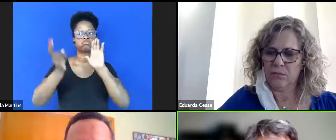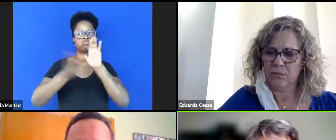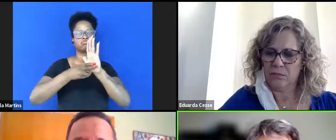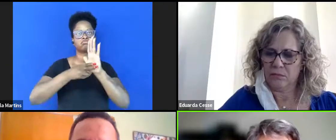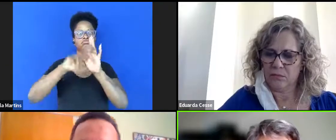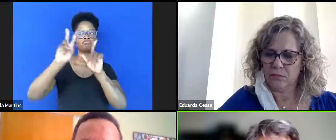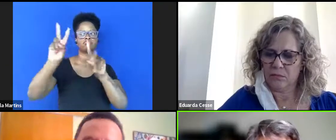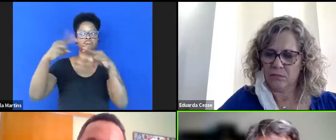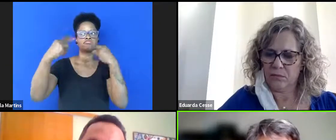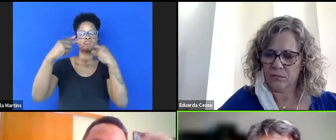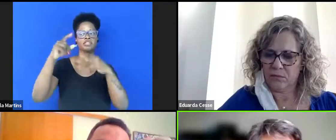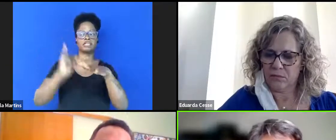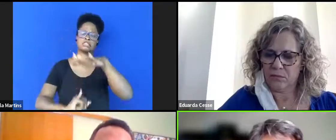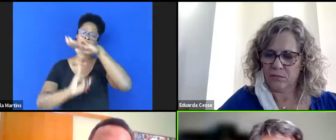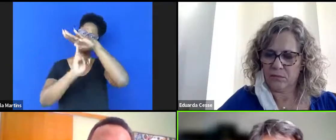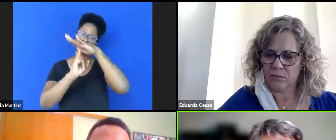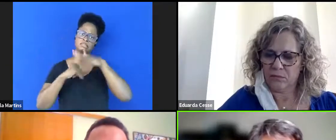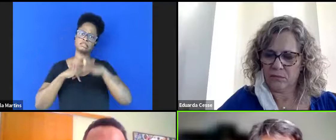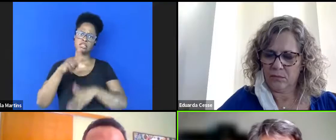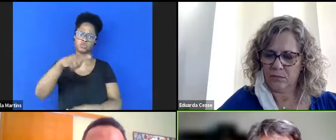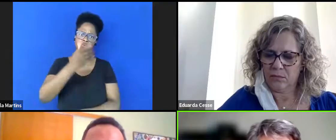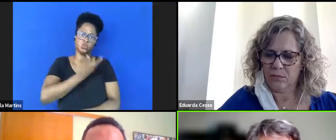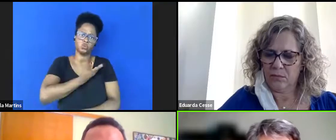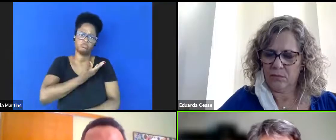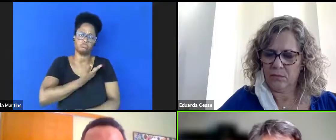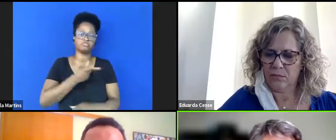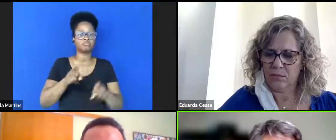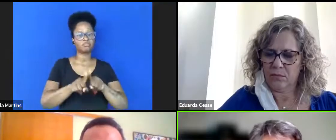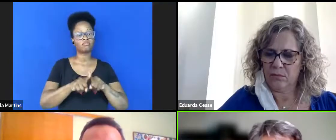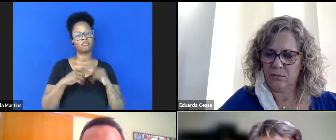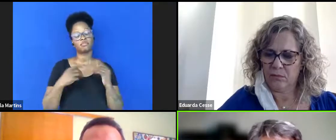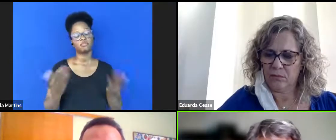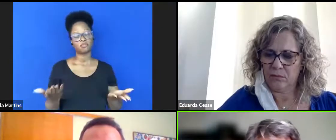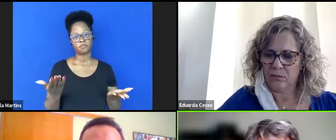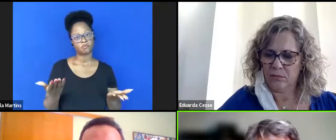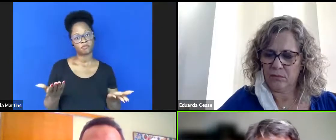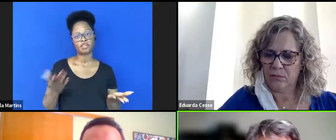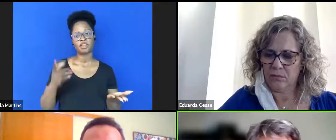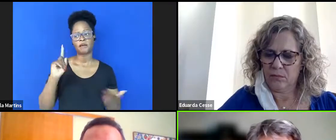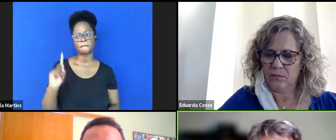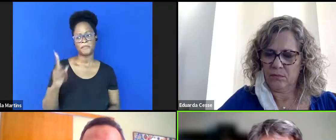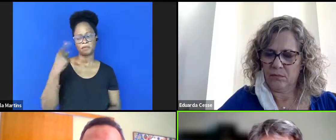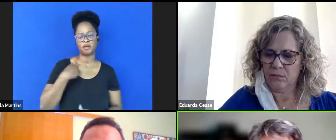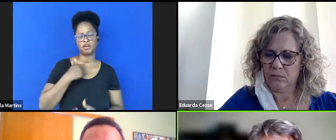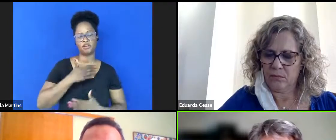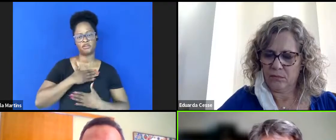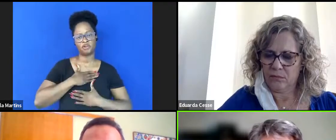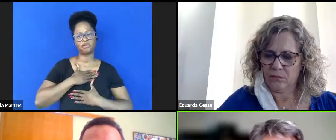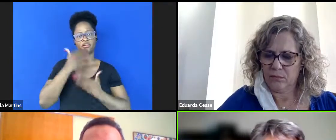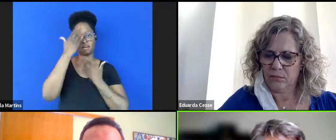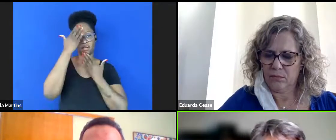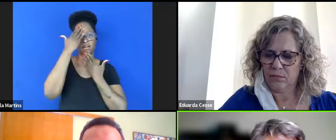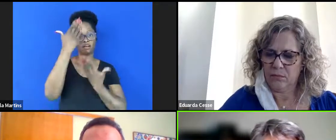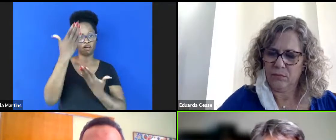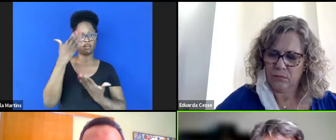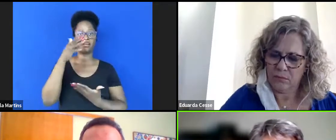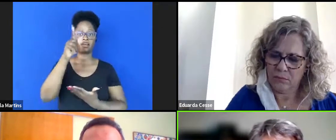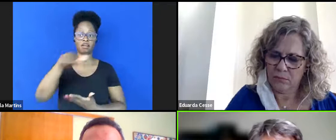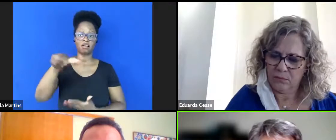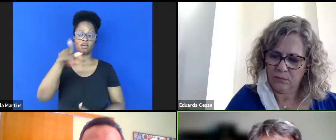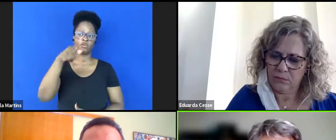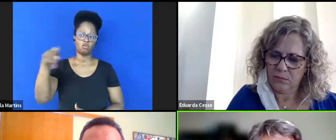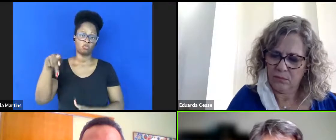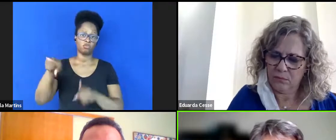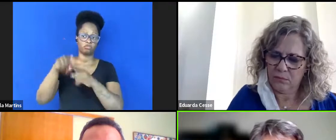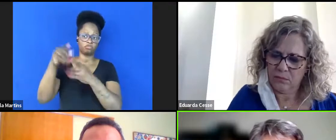da instituição e dos colegas. E, primeiramente, eu gostaria de agradecer aos meus mestres e